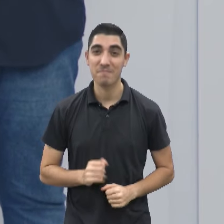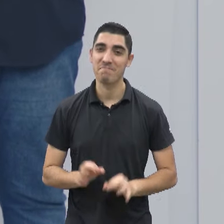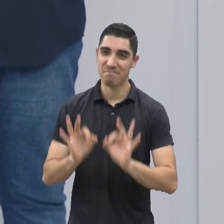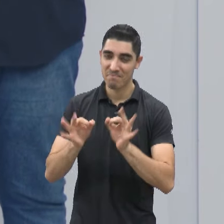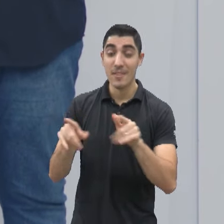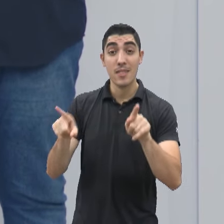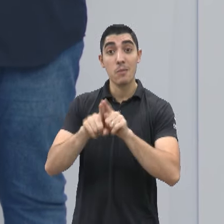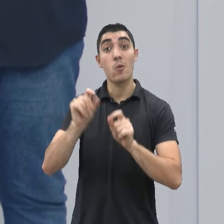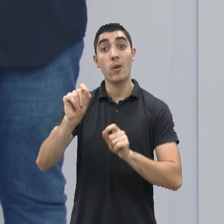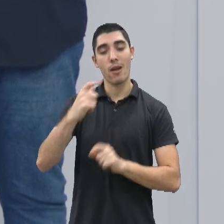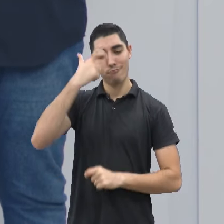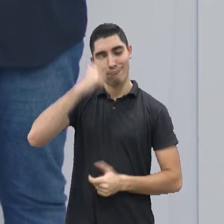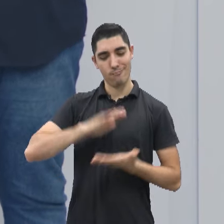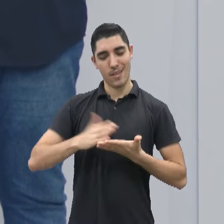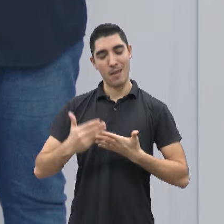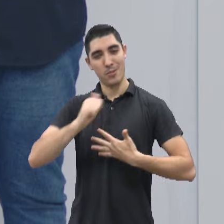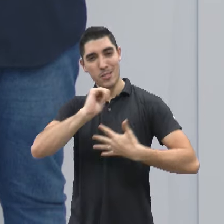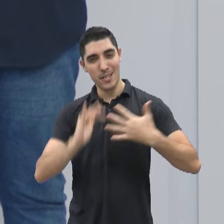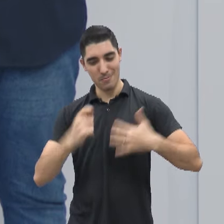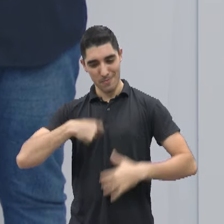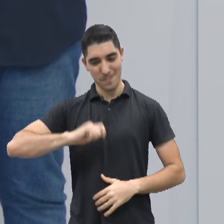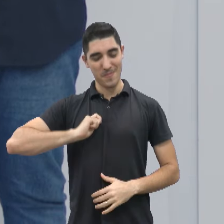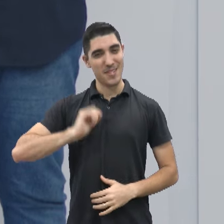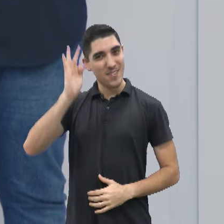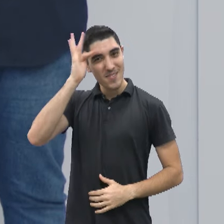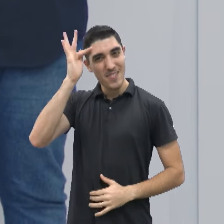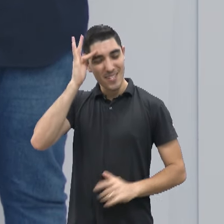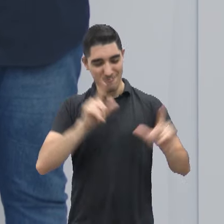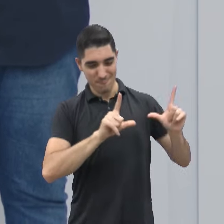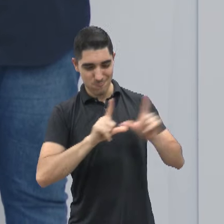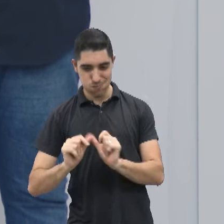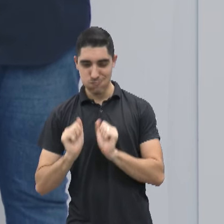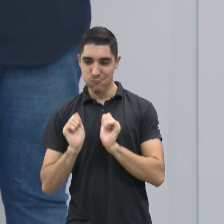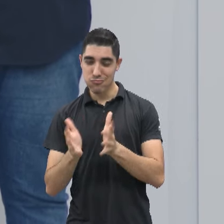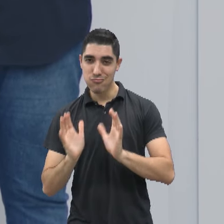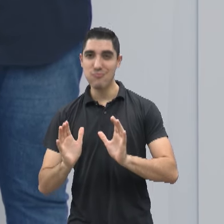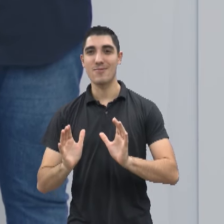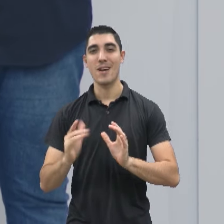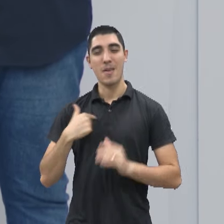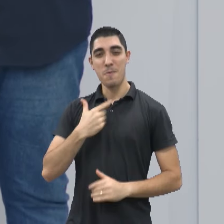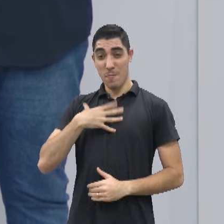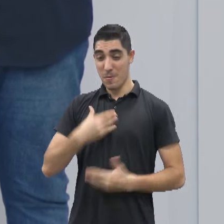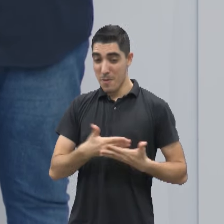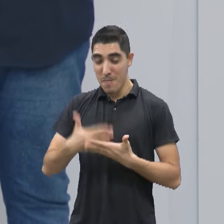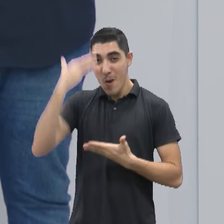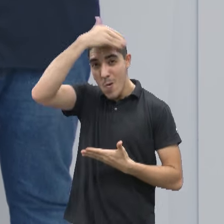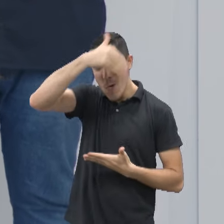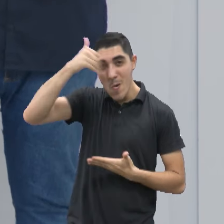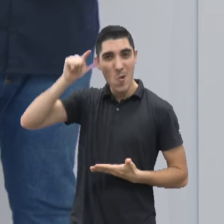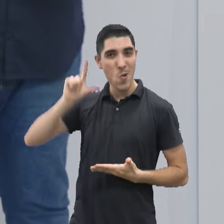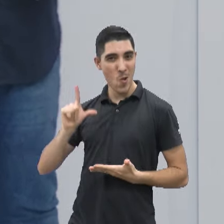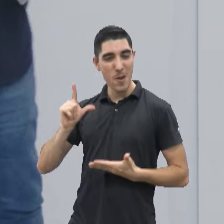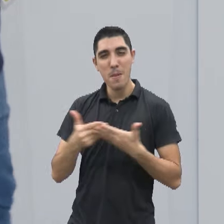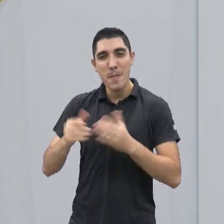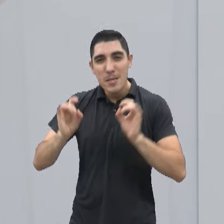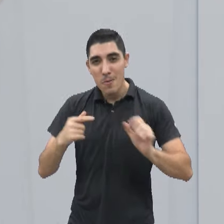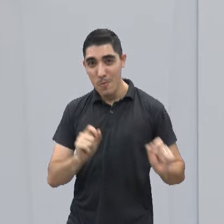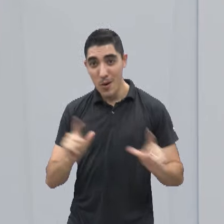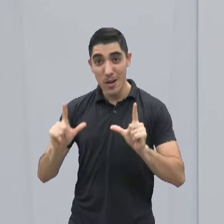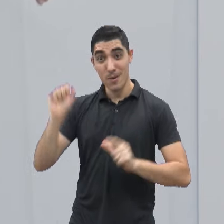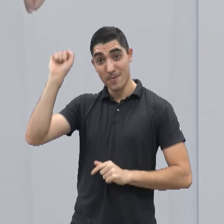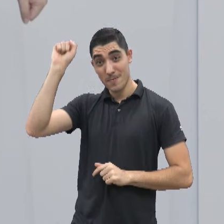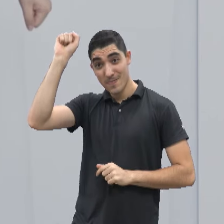aqui com a gente também o nosso intérprete de Libras, o nosso querido Luiz Fernando, o papai do Lorenzo, Lorenzo, que é o mascotinho do Hora do Esporte. Luizão, hoje é